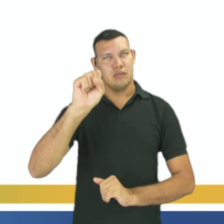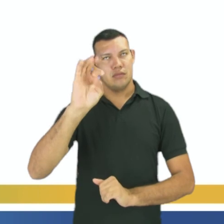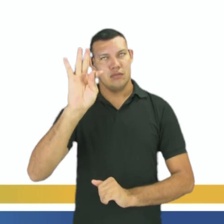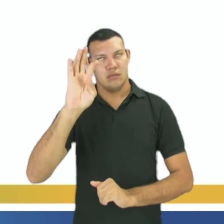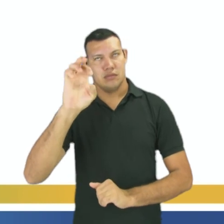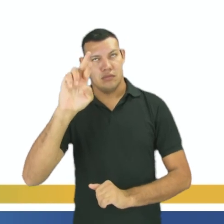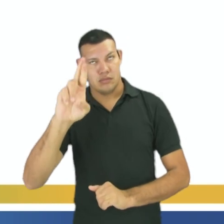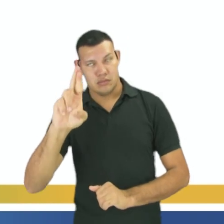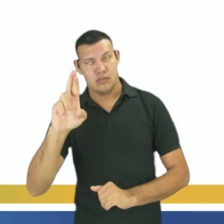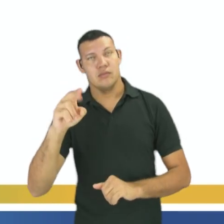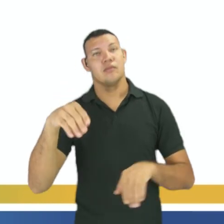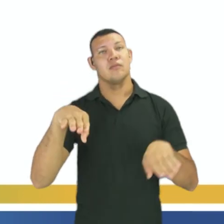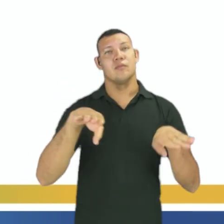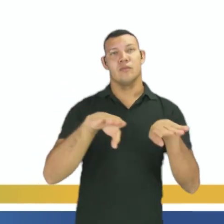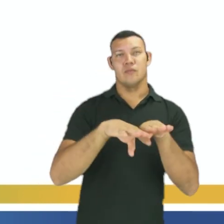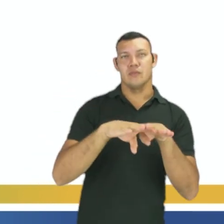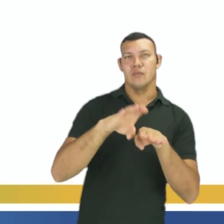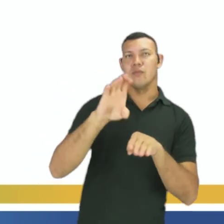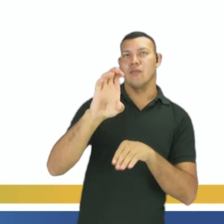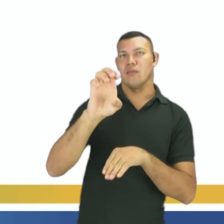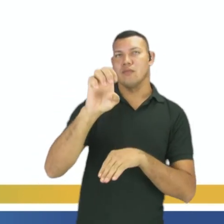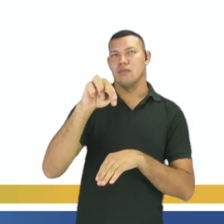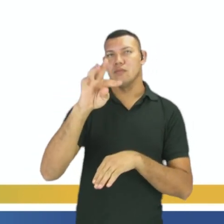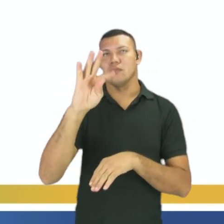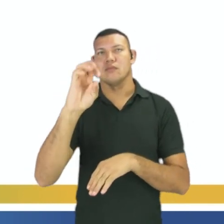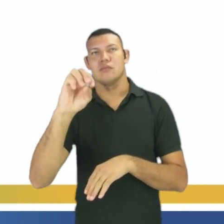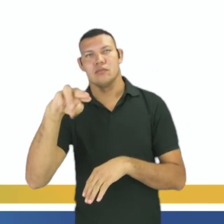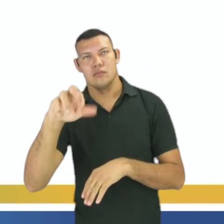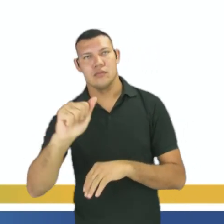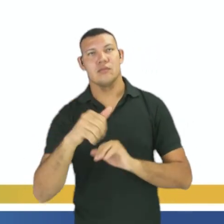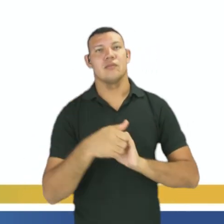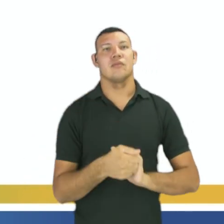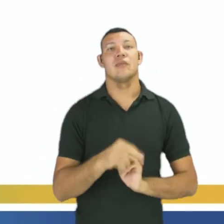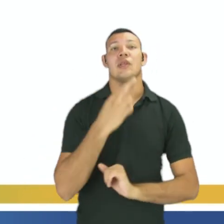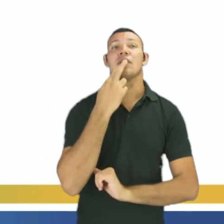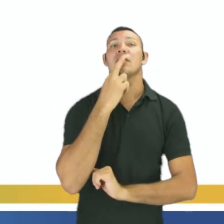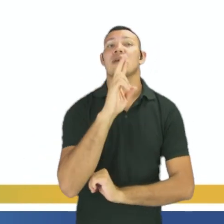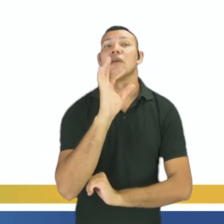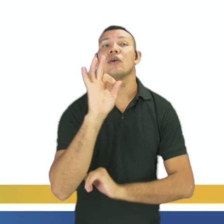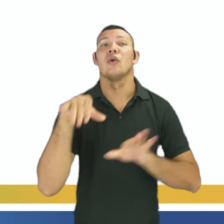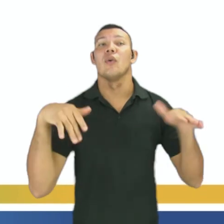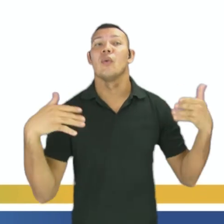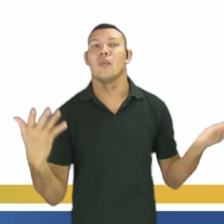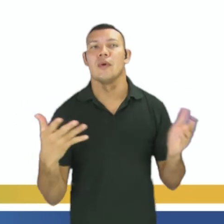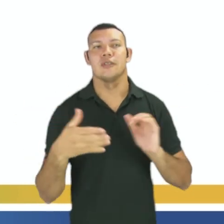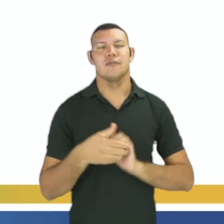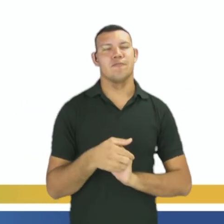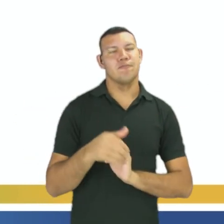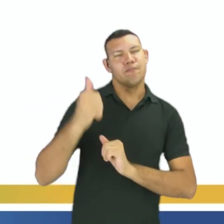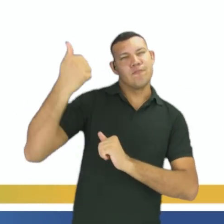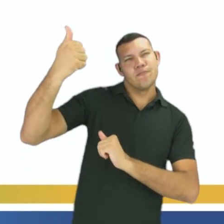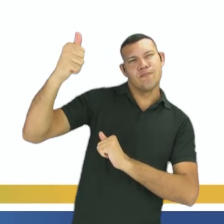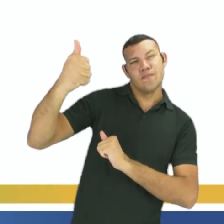uma acetona na mesma ordem. E a nossa alternativa correta, gente, qual é?